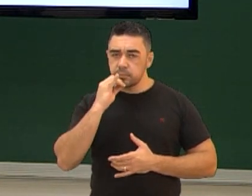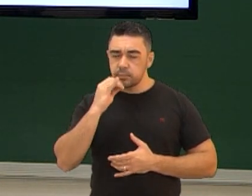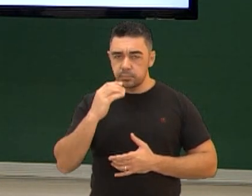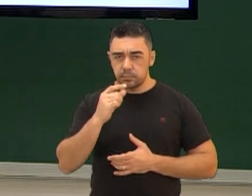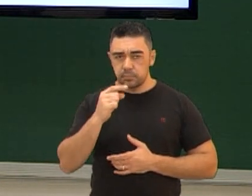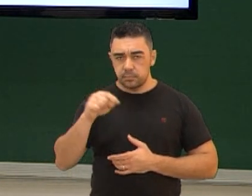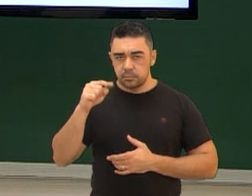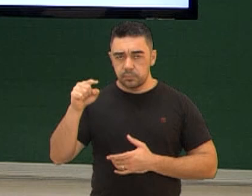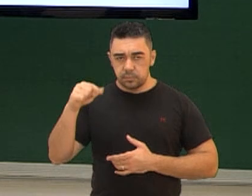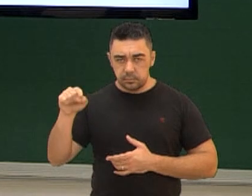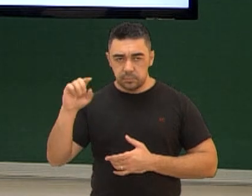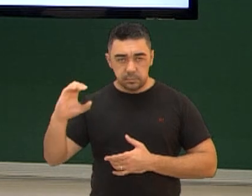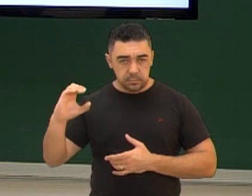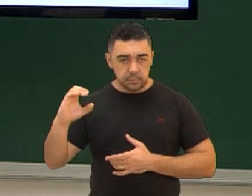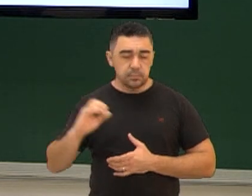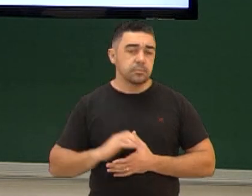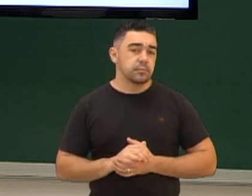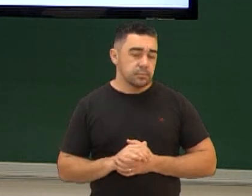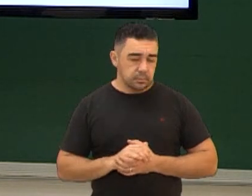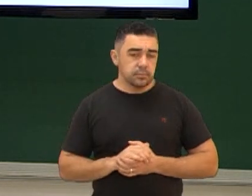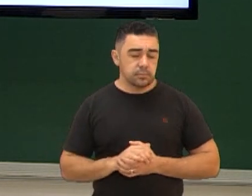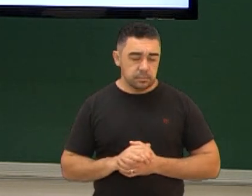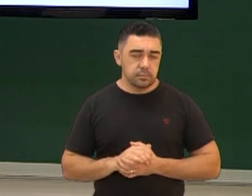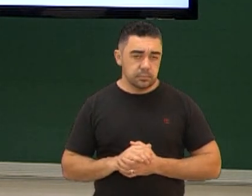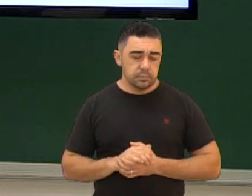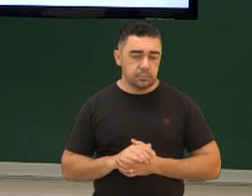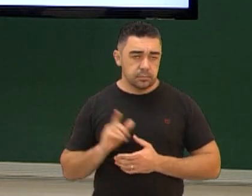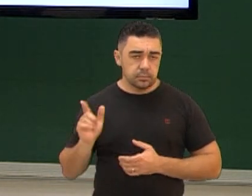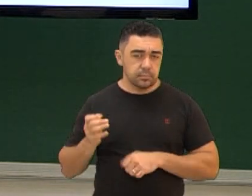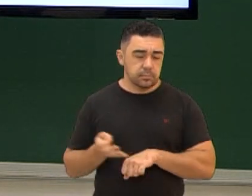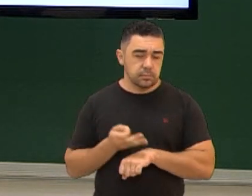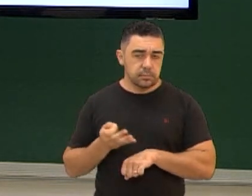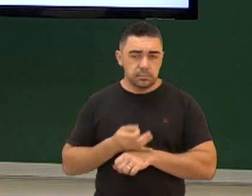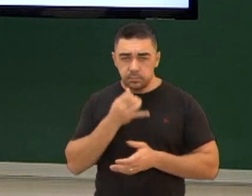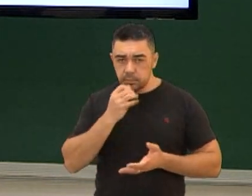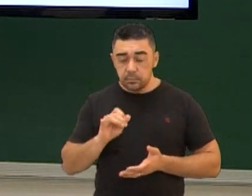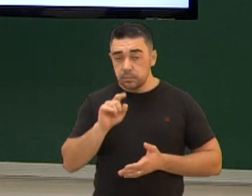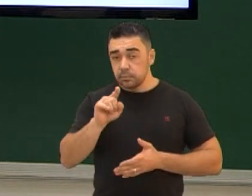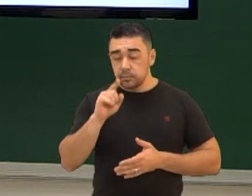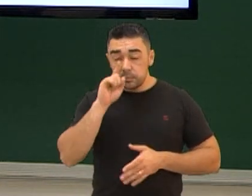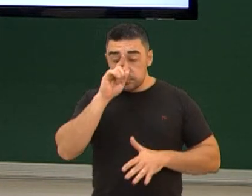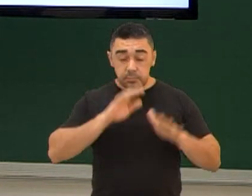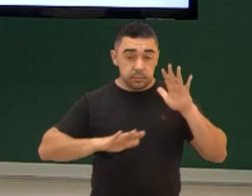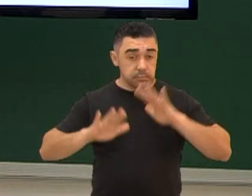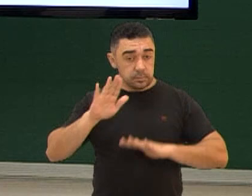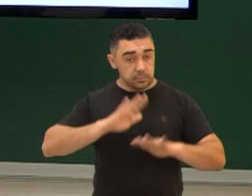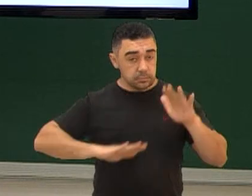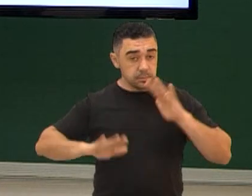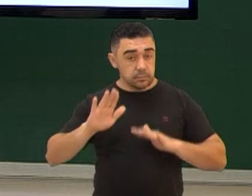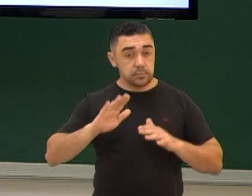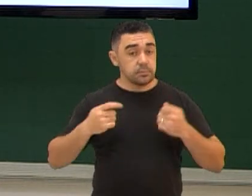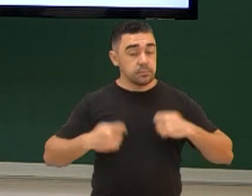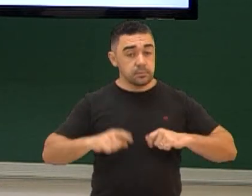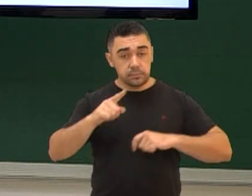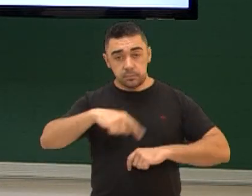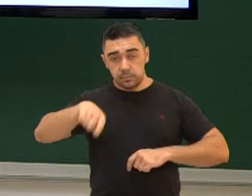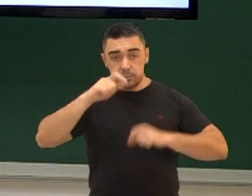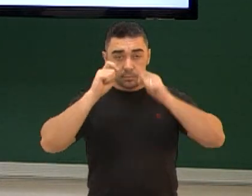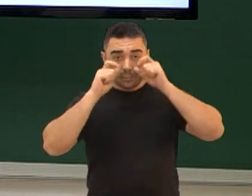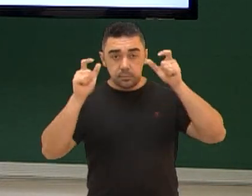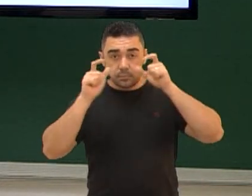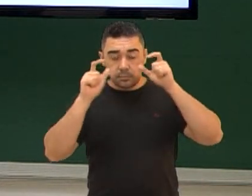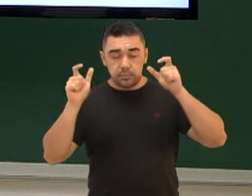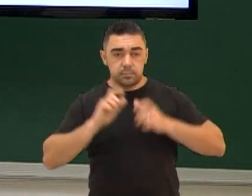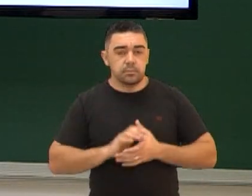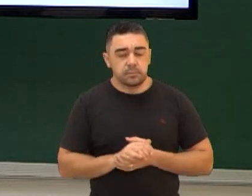Microcoulombs, desculpa. Então, olha só, 240 microcoulombs de carga elétrica. Então, toma cuidado aqui, gente. Uma coisa que eu preciso que vocês tomem cuidado,